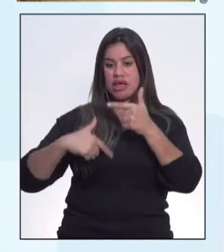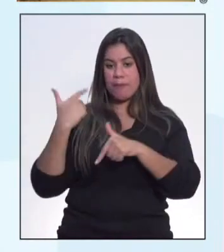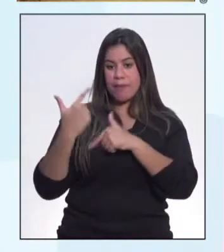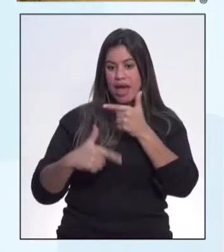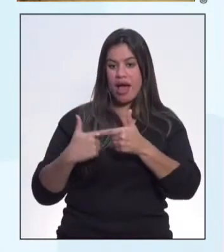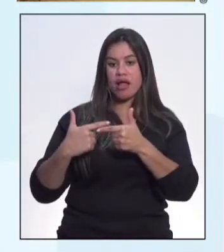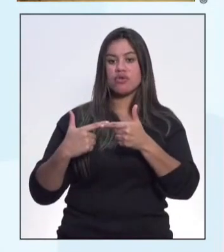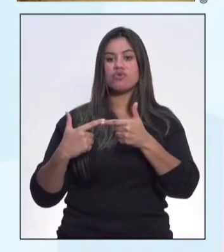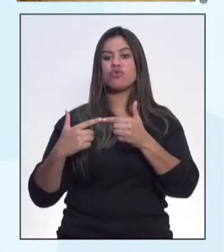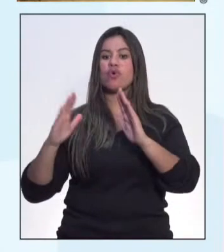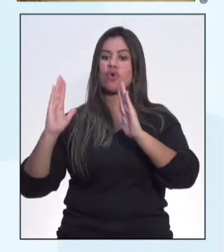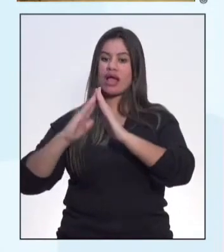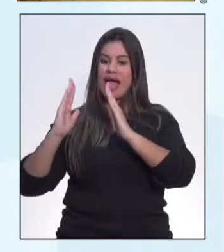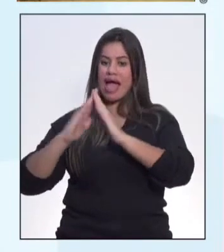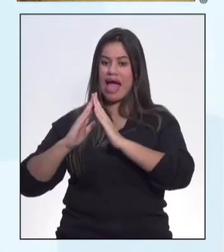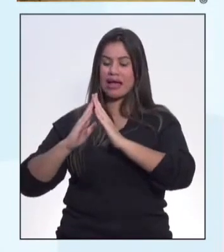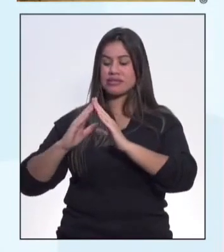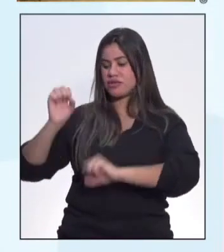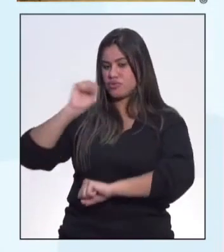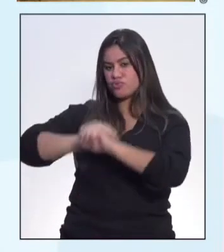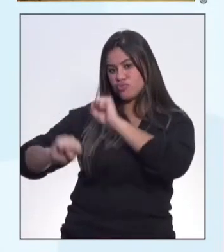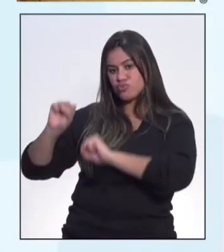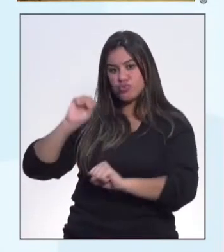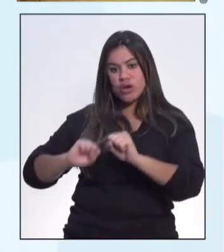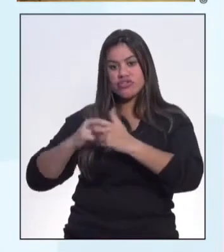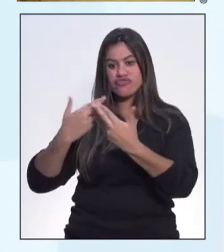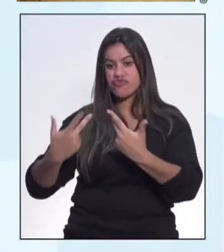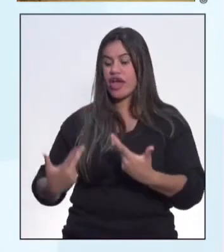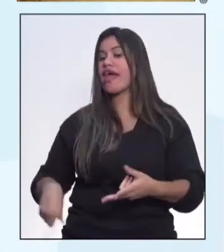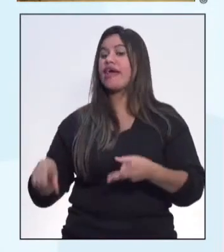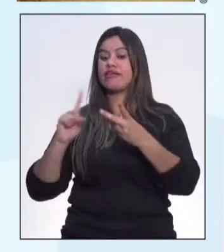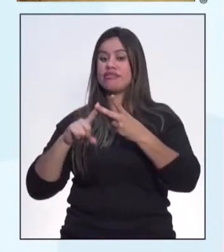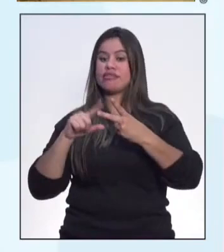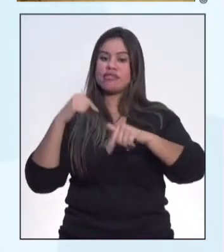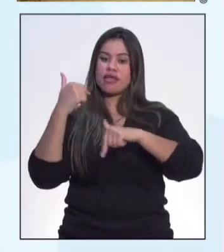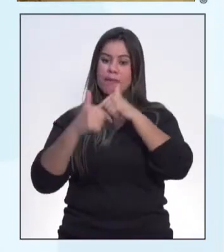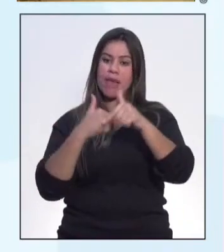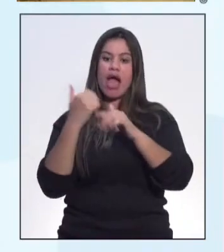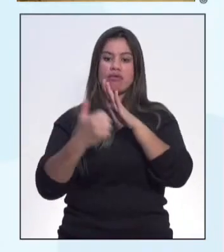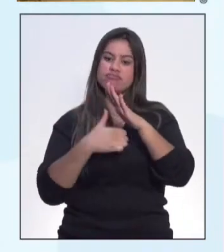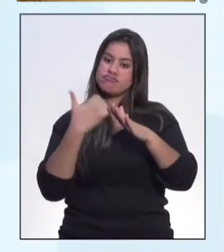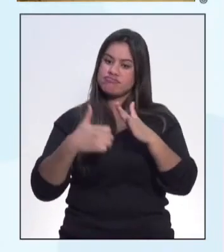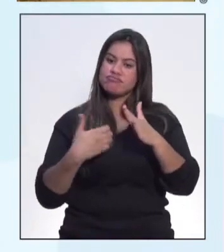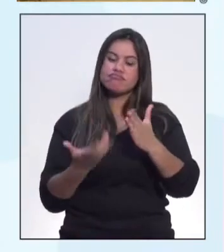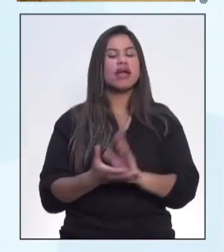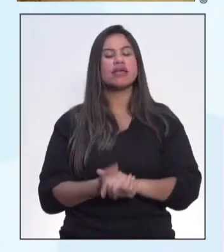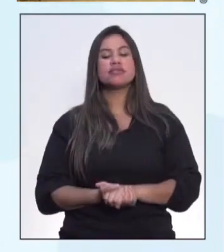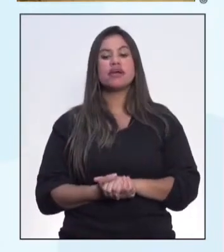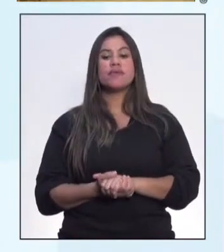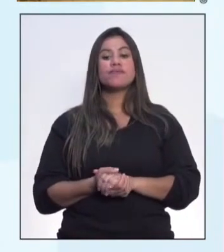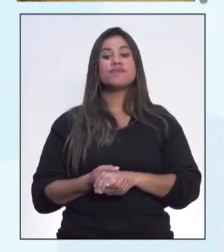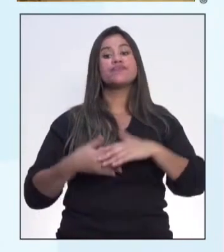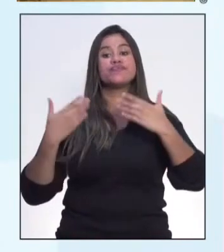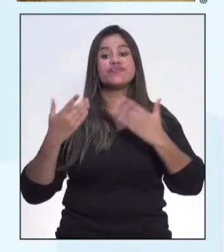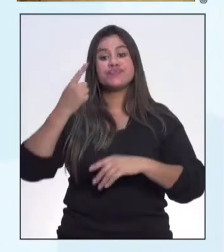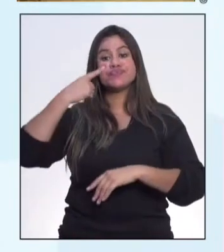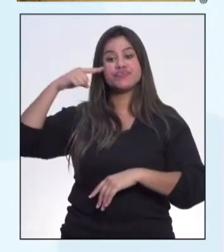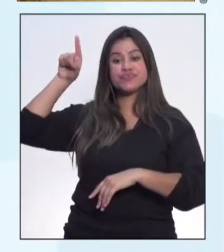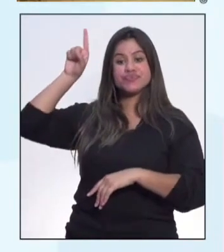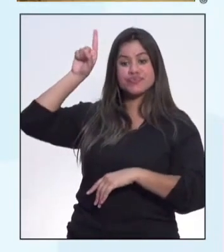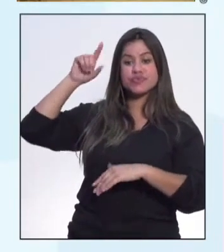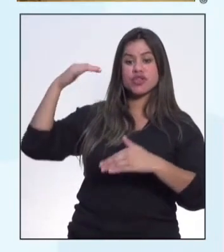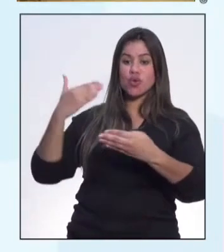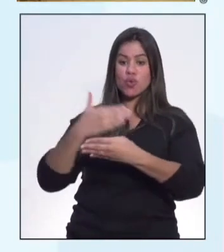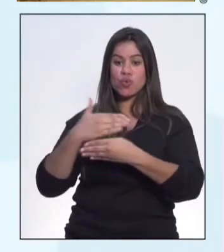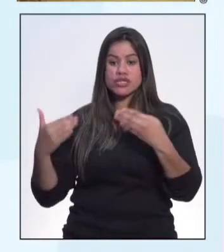houve o trabalho fora de casa e o trabalho doméstico. Um dado importante que nós estamos vendo aí nesse slide, é que,